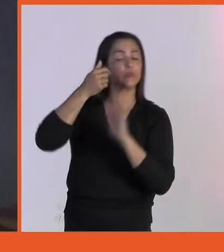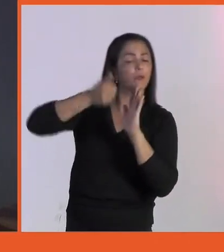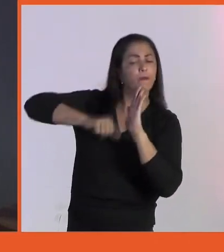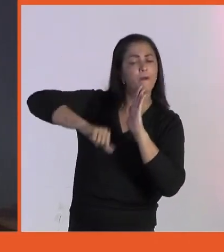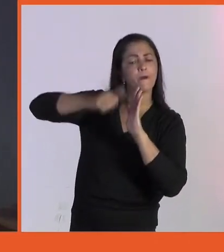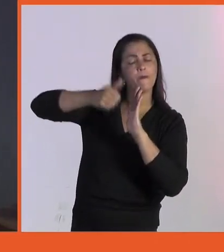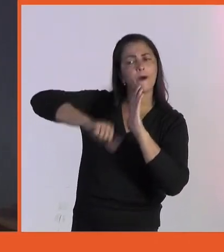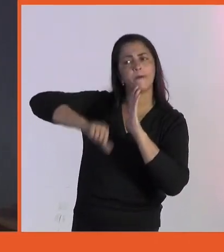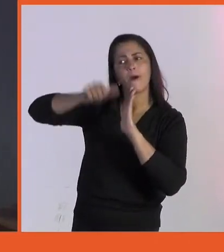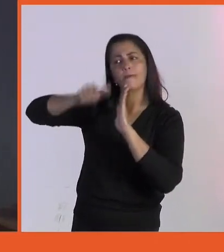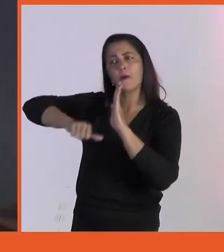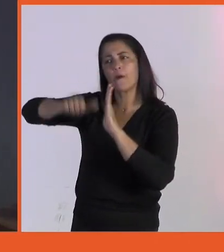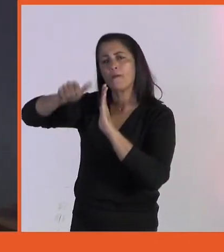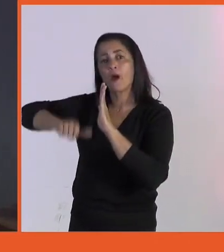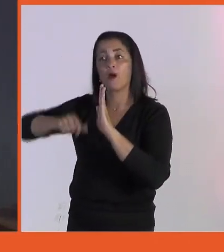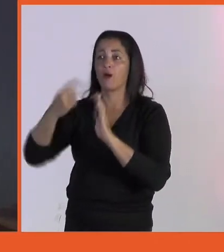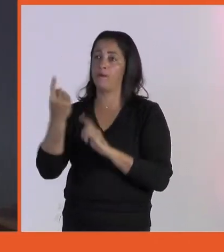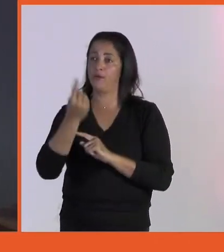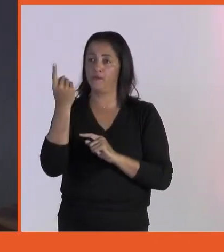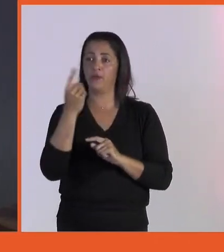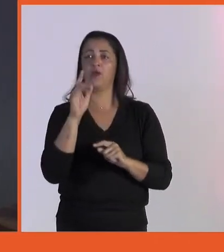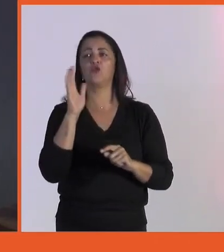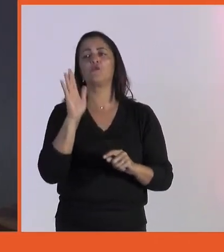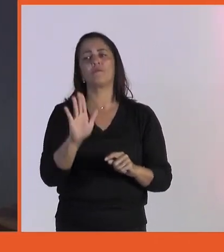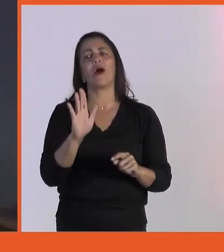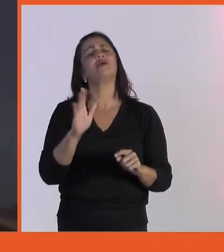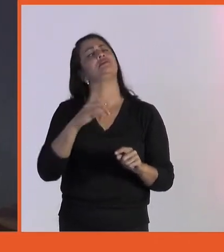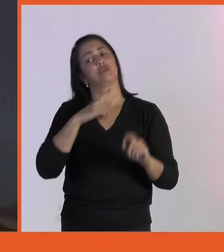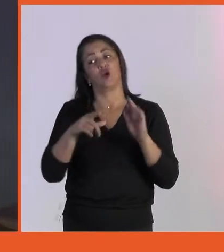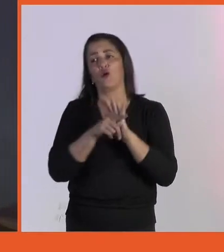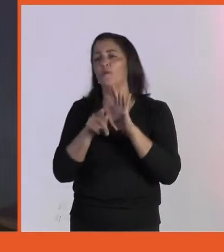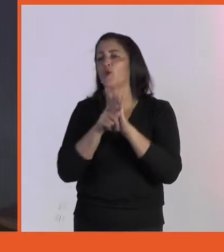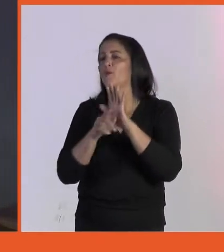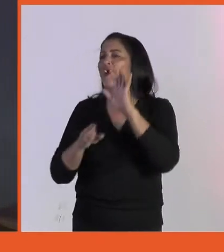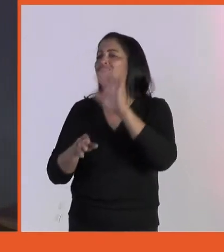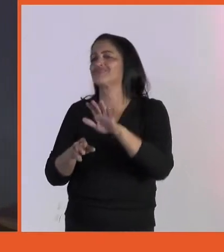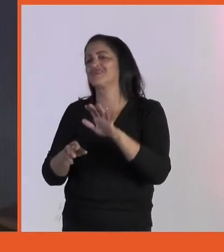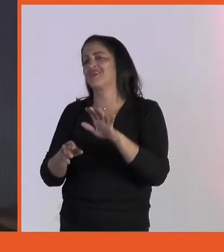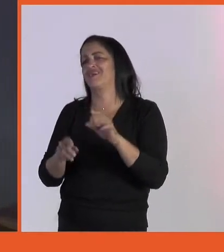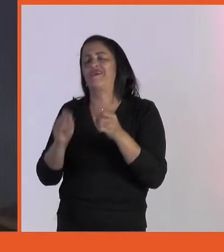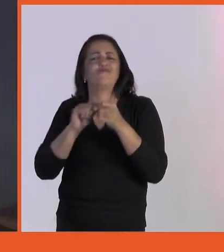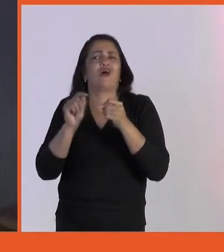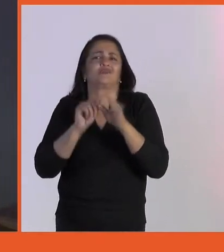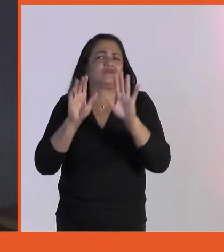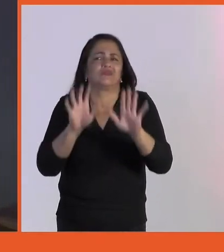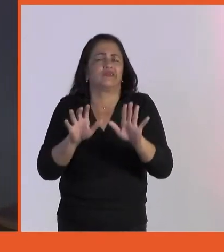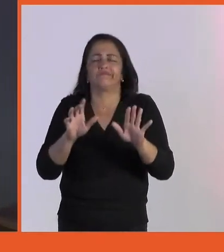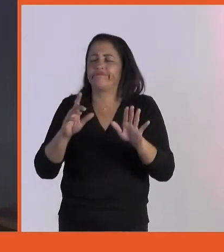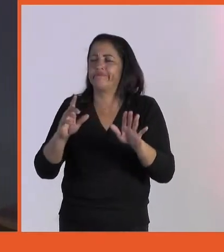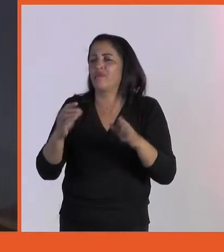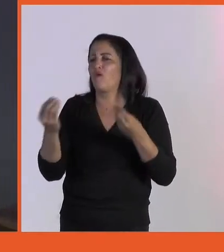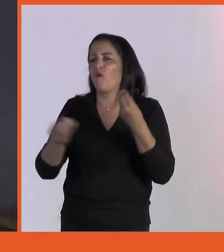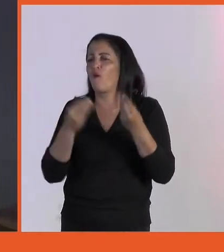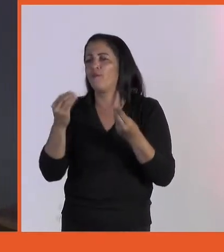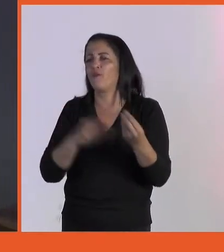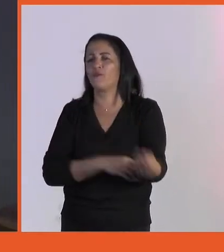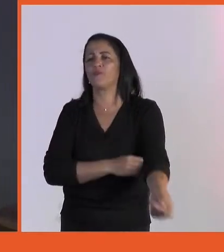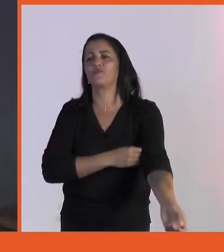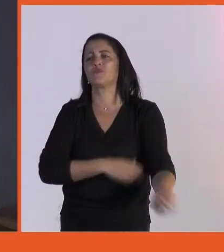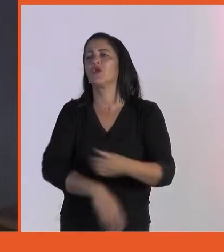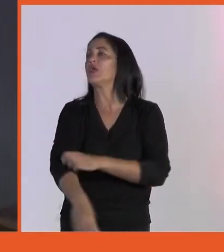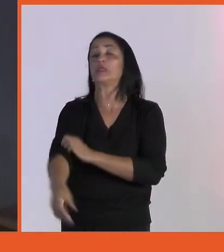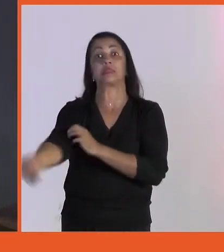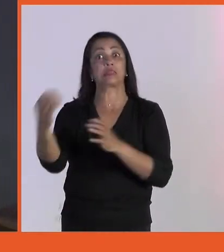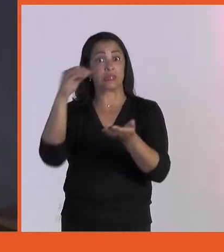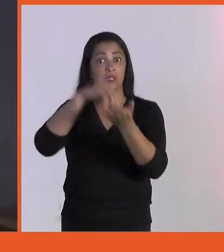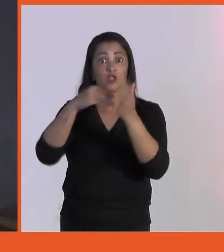fazendo o dele. Mas quando eu passei a monetizar o meu conteúdo dentro da minha própria